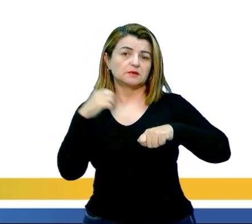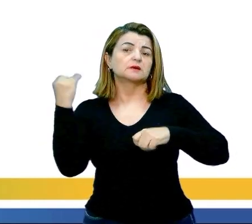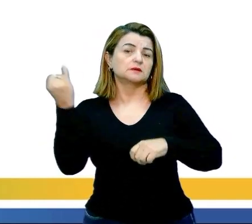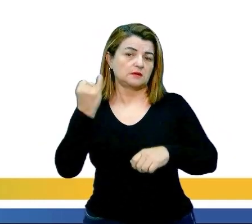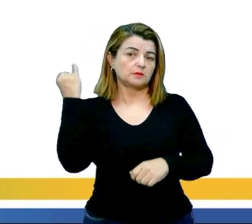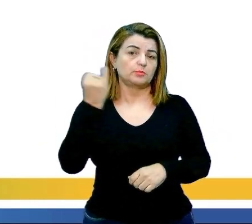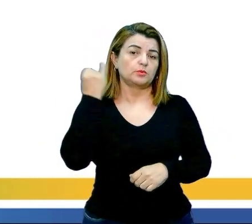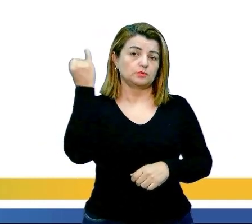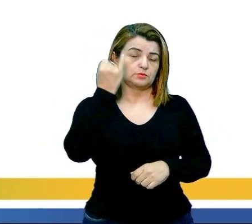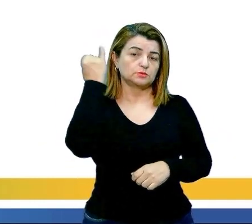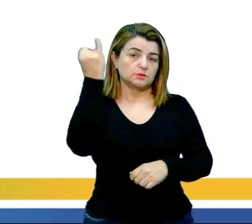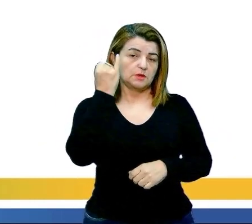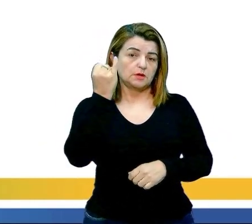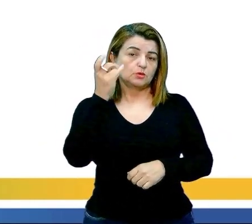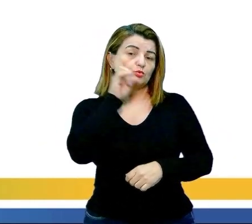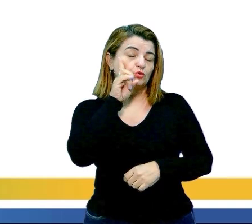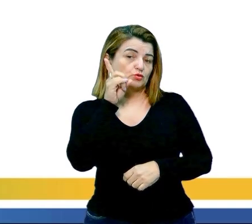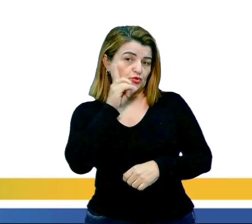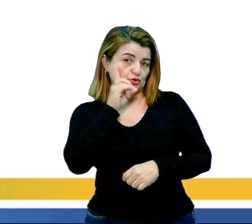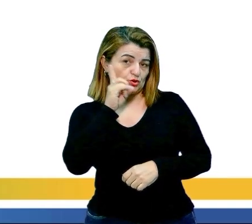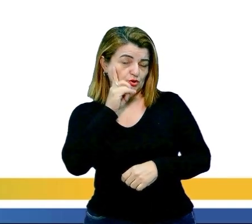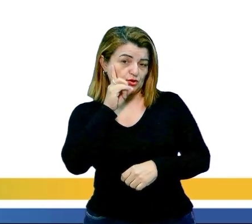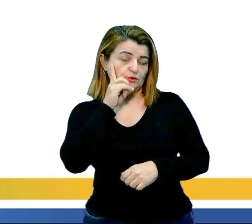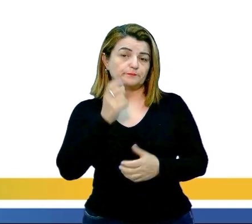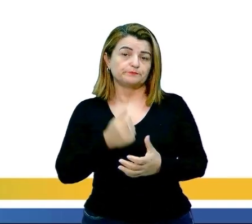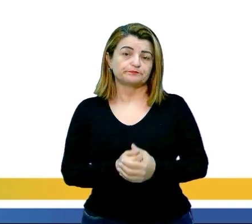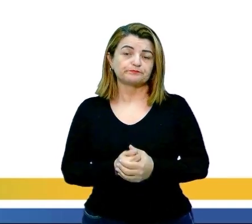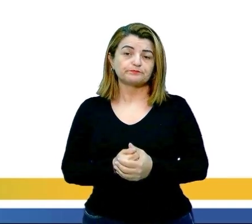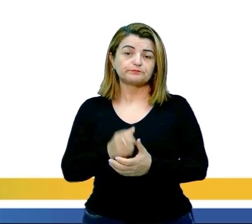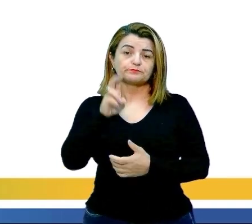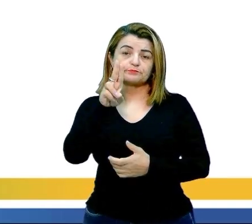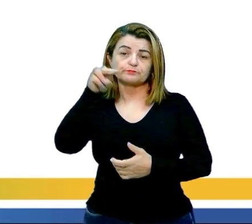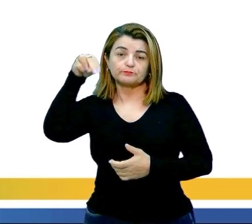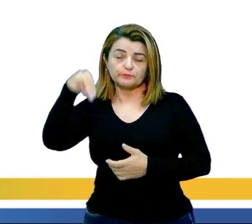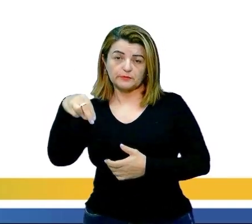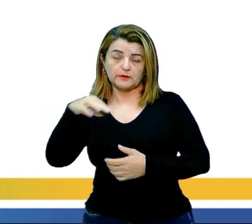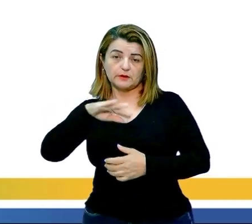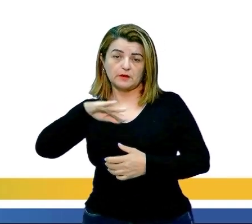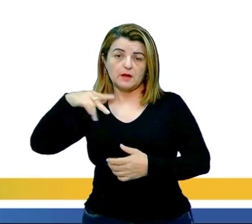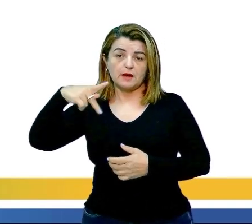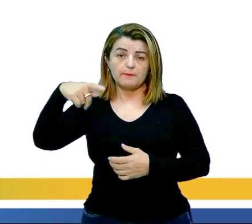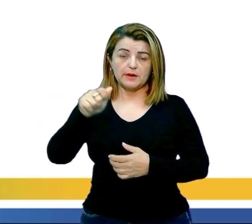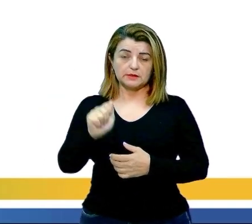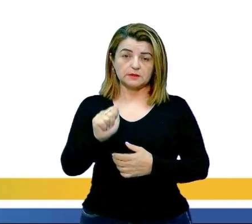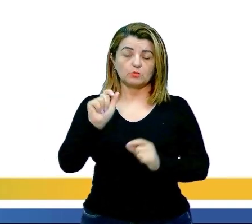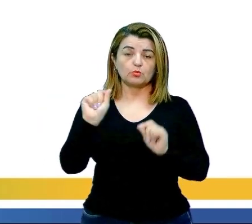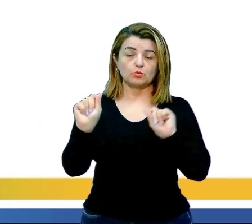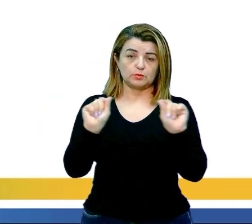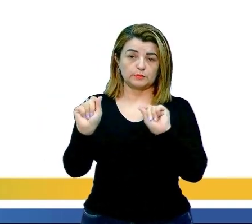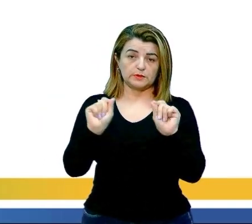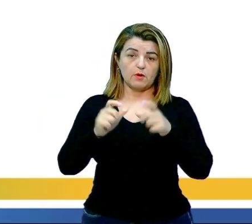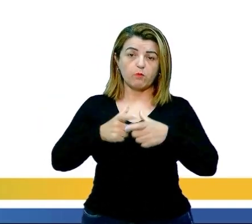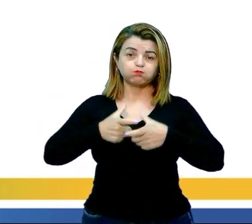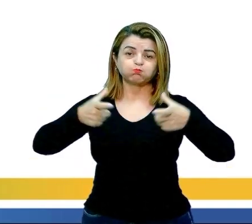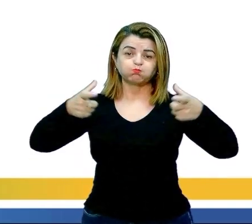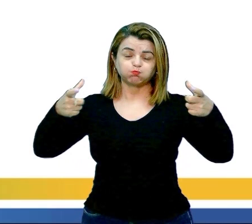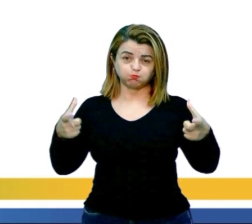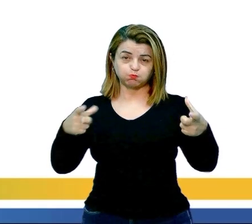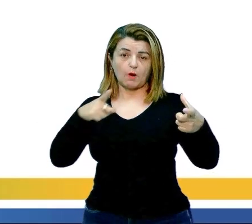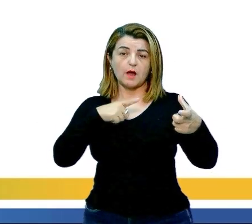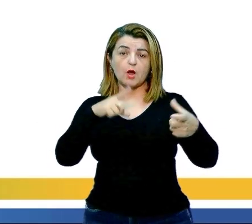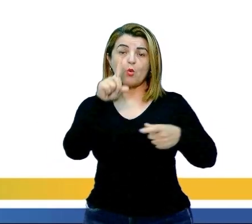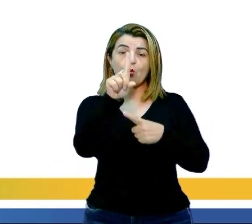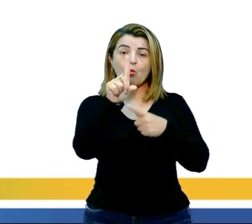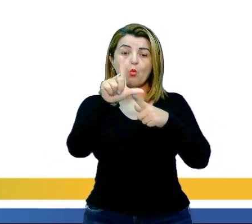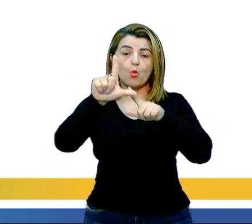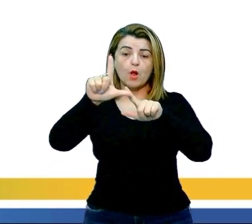muito importante no nosso cotidiano. A unidade padrão para essa grandeza é o